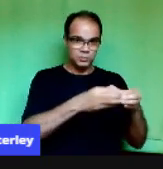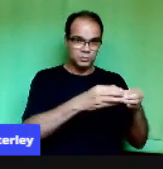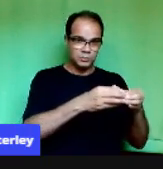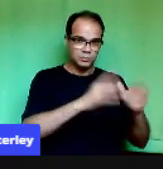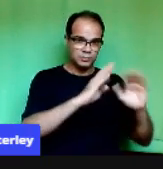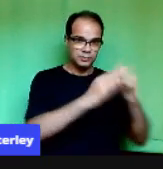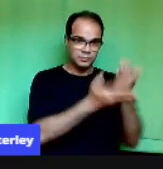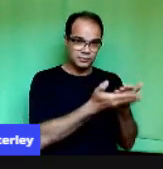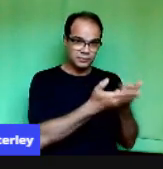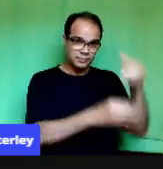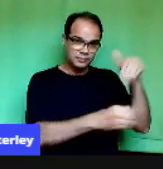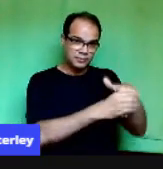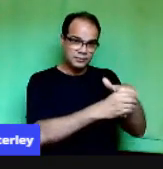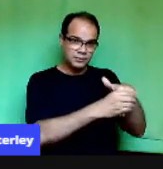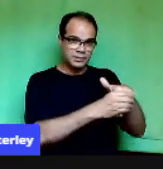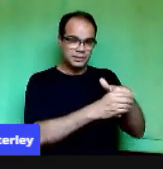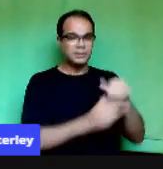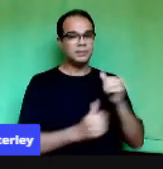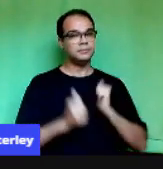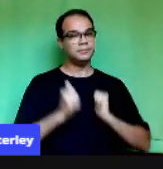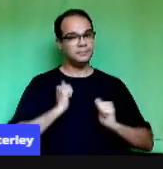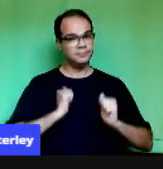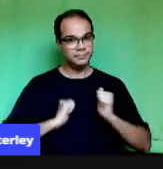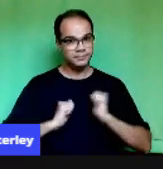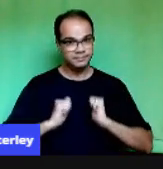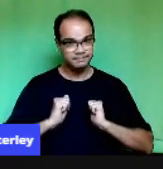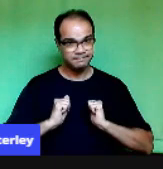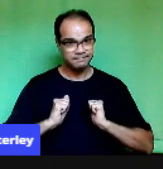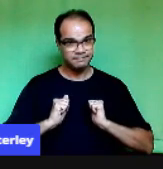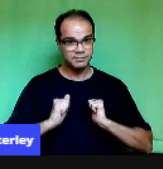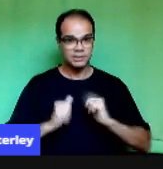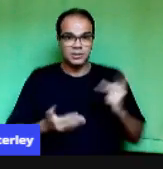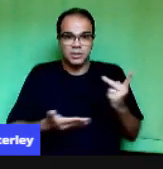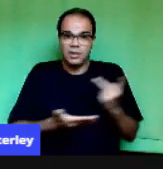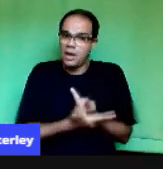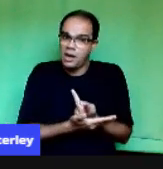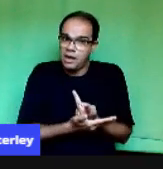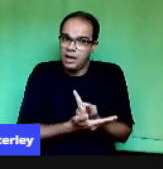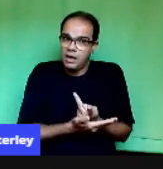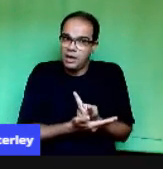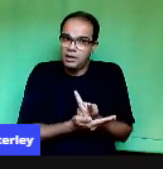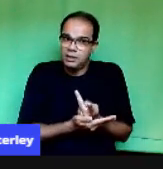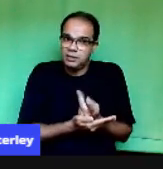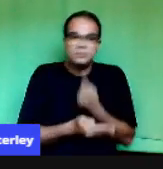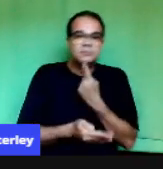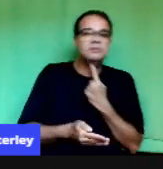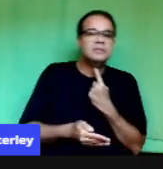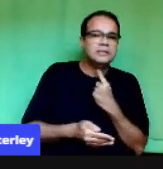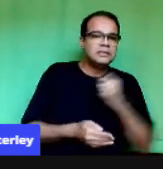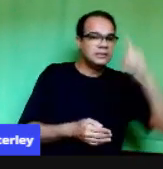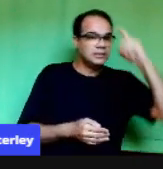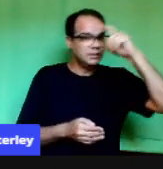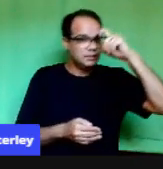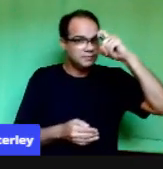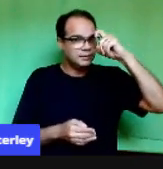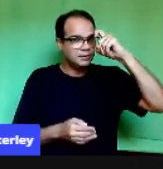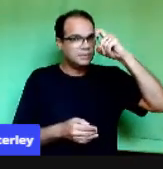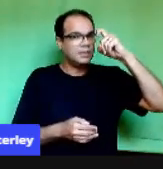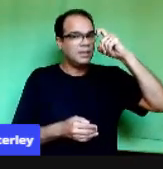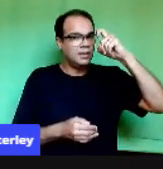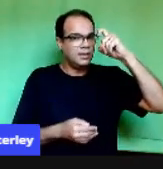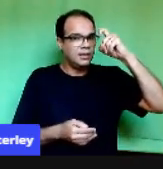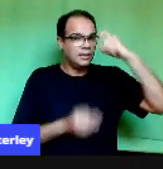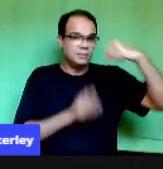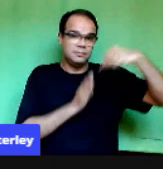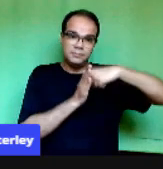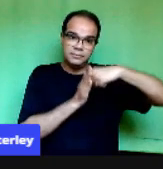nossos acertos, né, os nossos erros, e nós temos que saber lidar com tudo isso. E é muito importante e